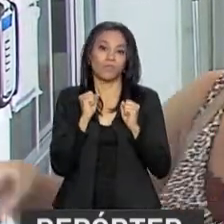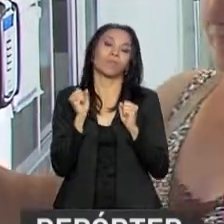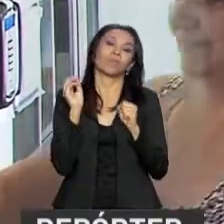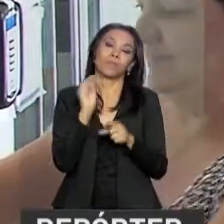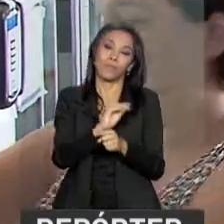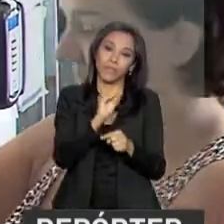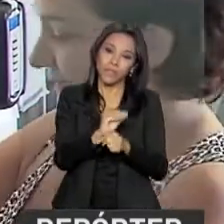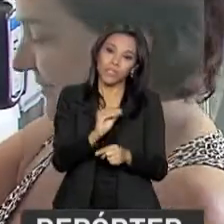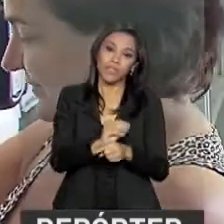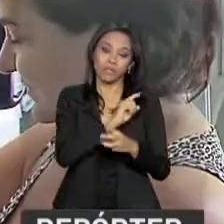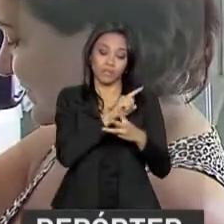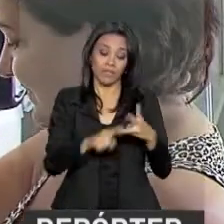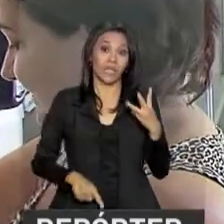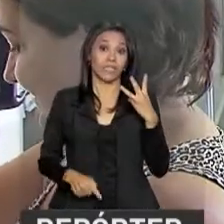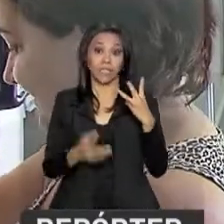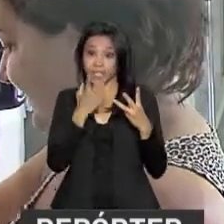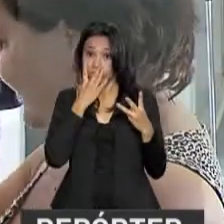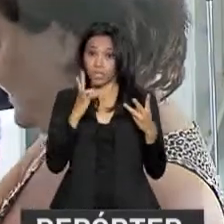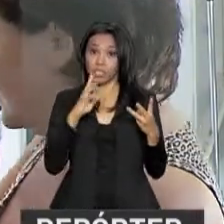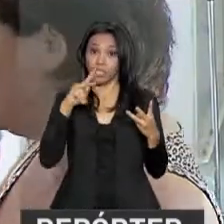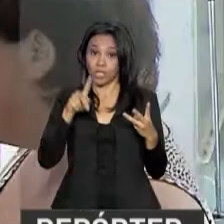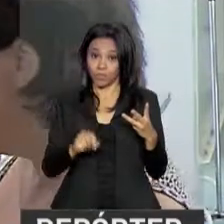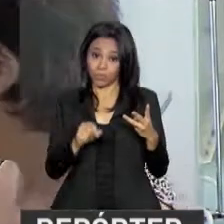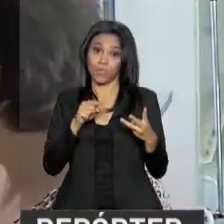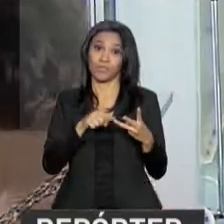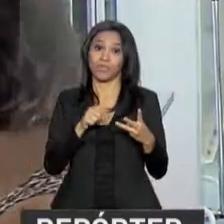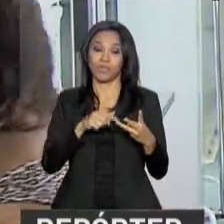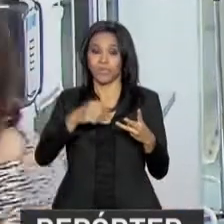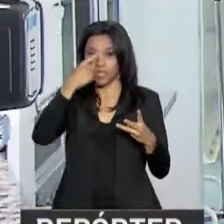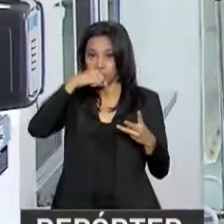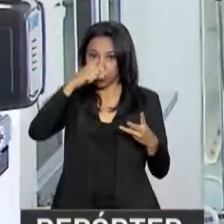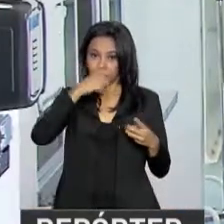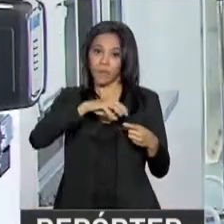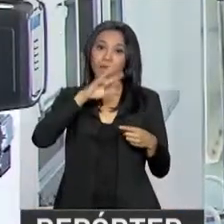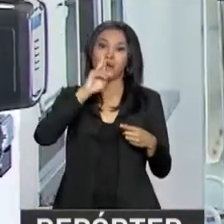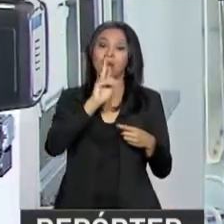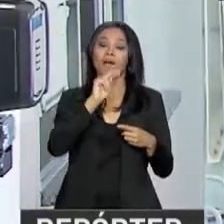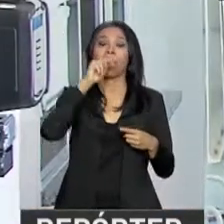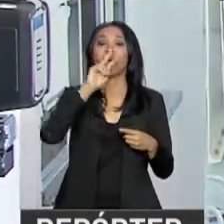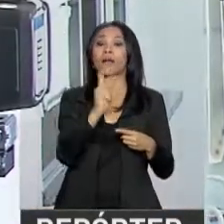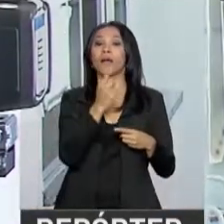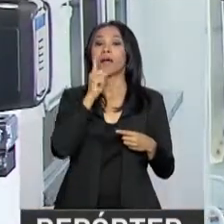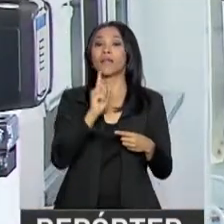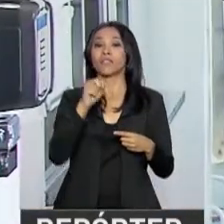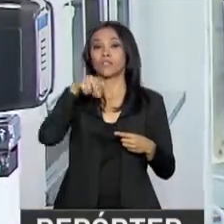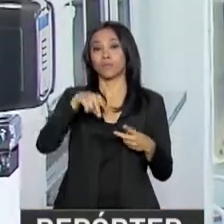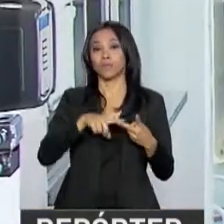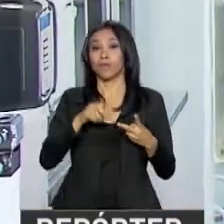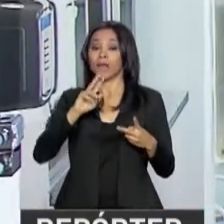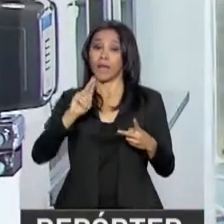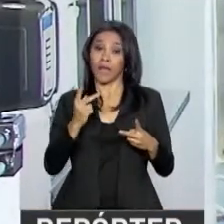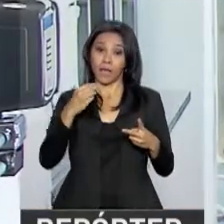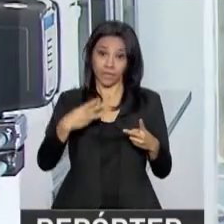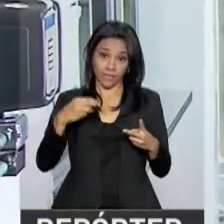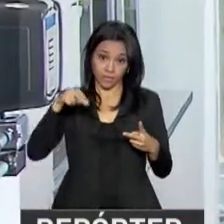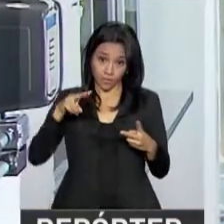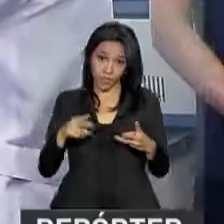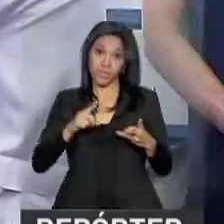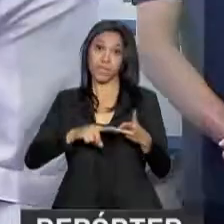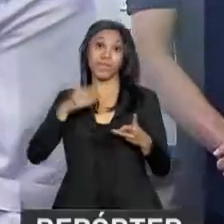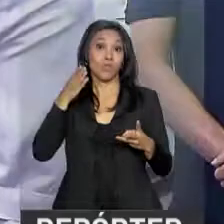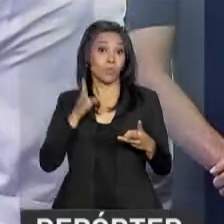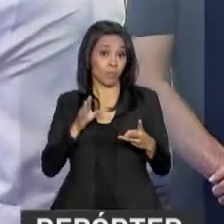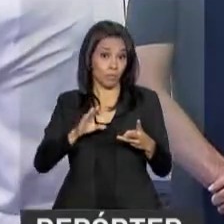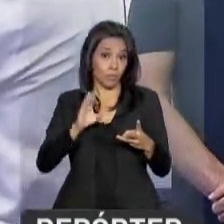os 3 tipos de gripe mais graves no hemisfério sul, o H1N1, H3N2 e o influenza B.